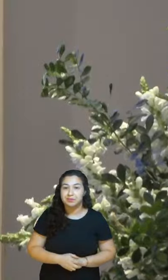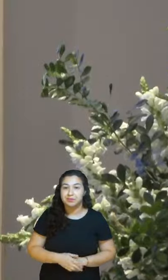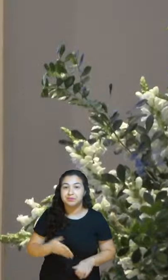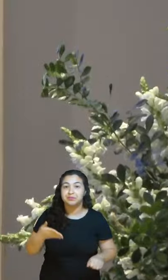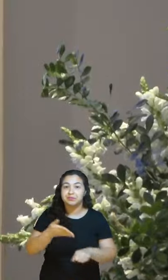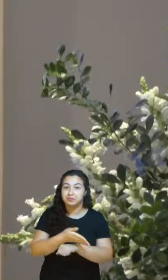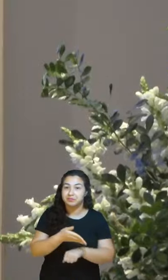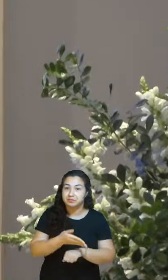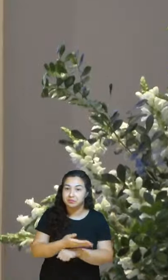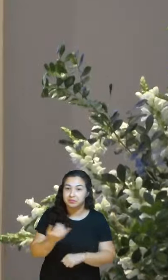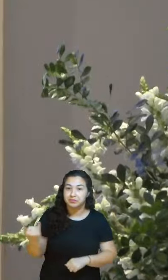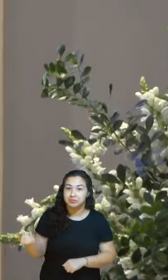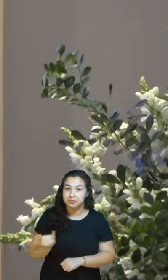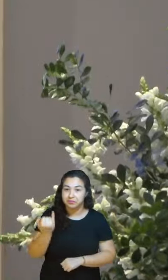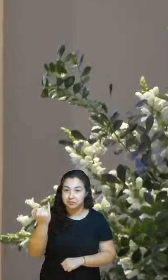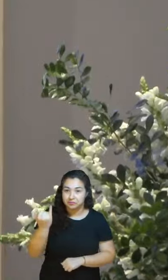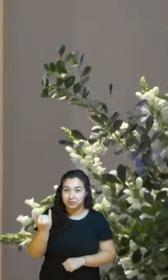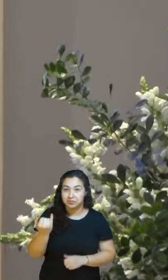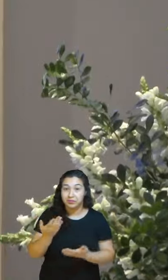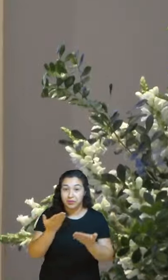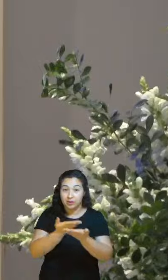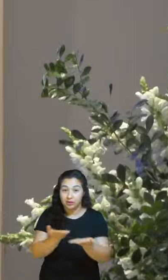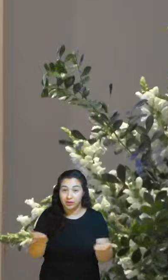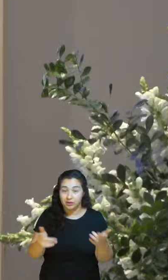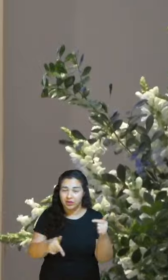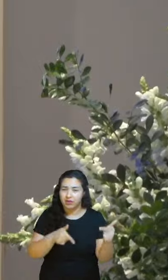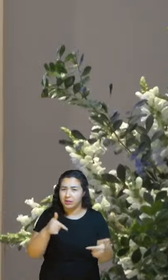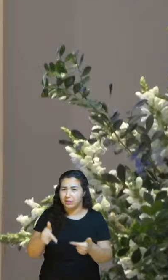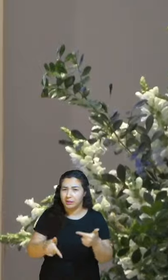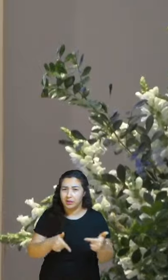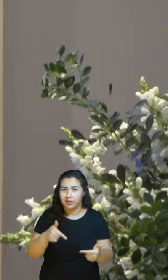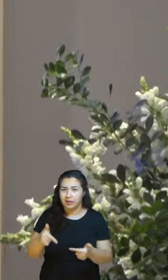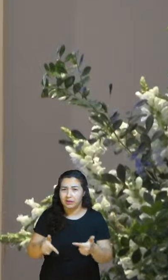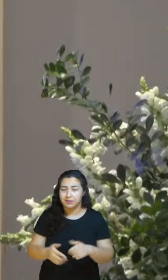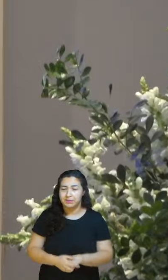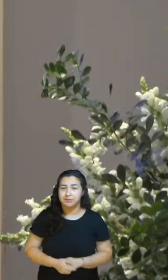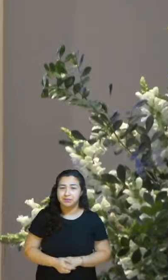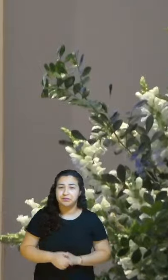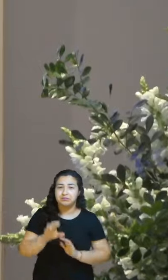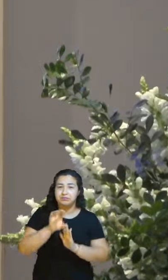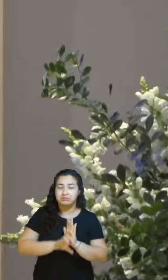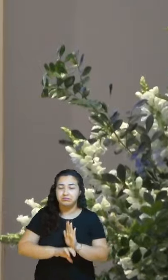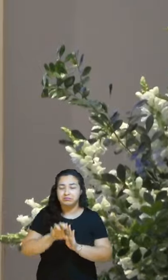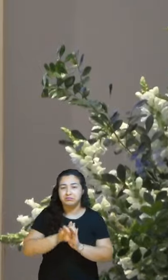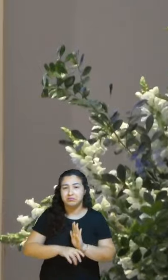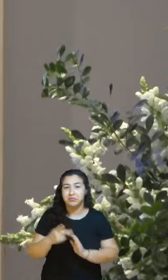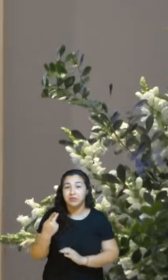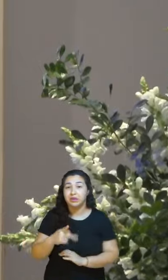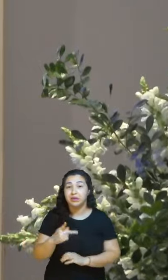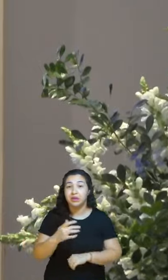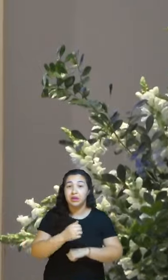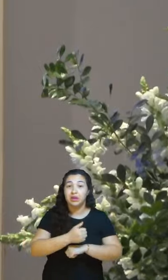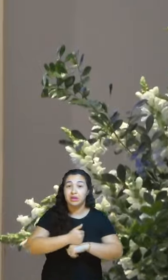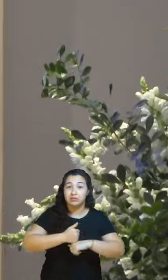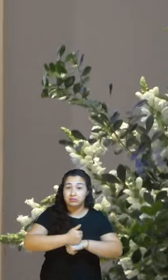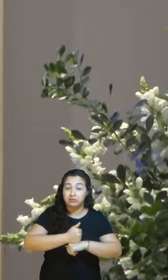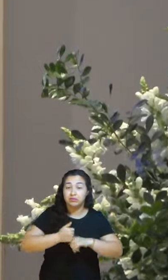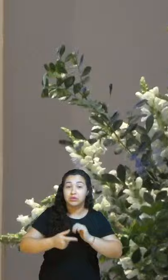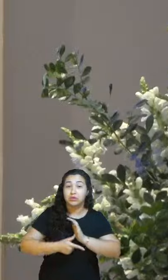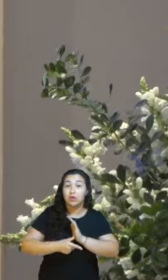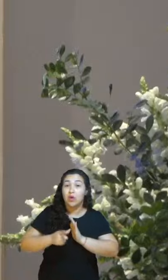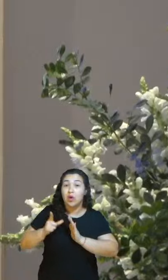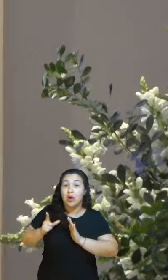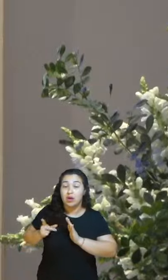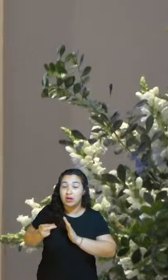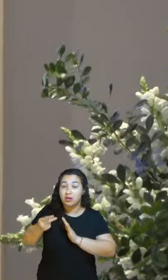relevante cujo o o o currículo profissional de atividades anteriores